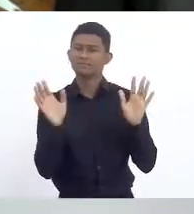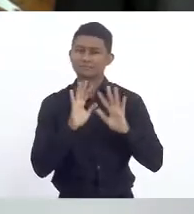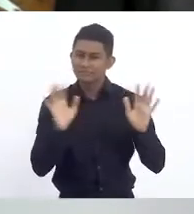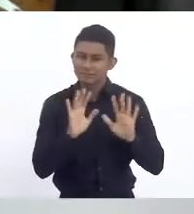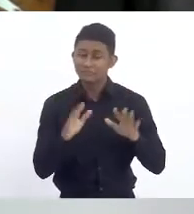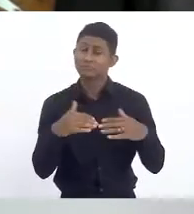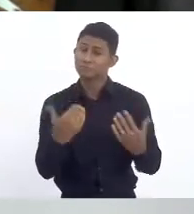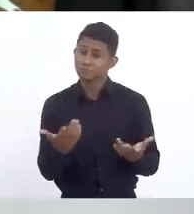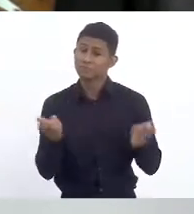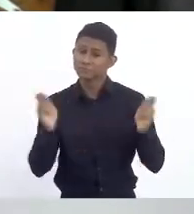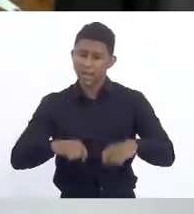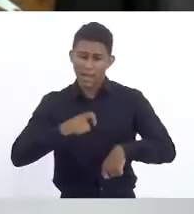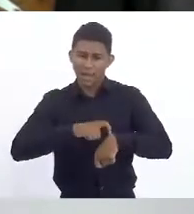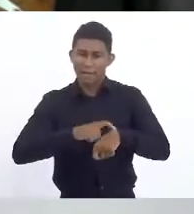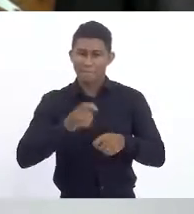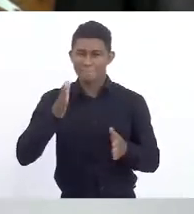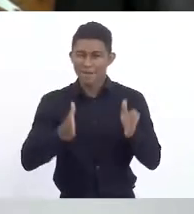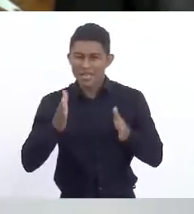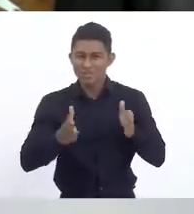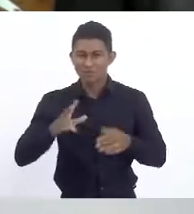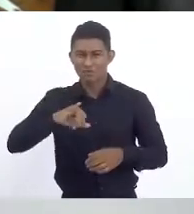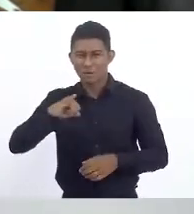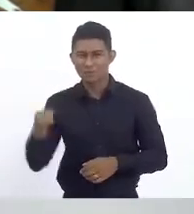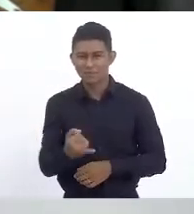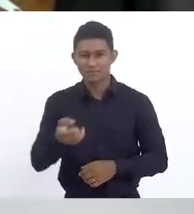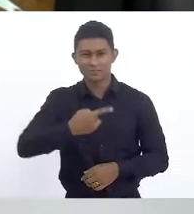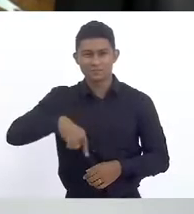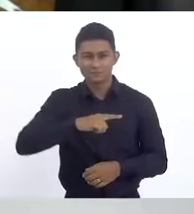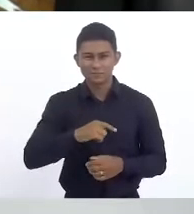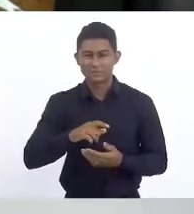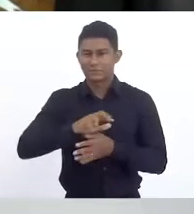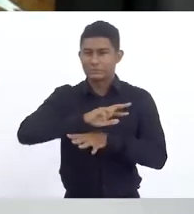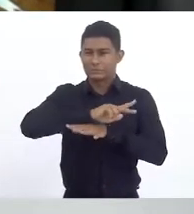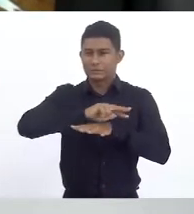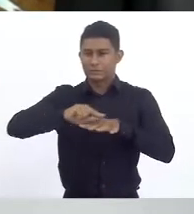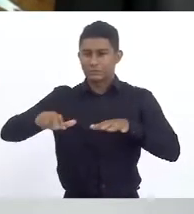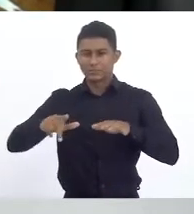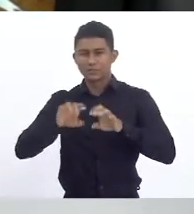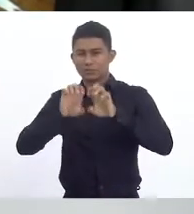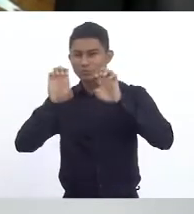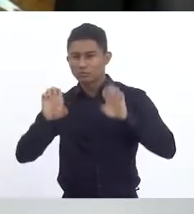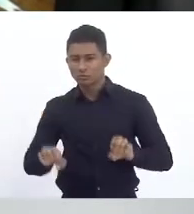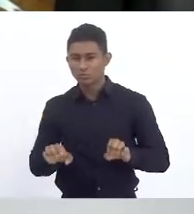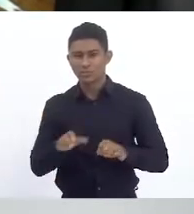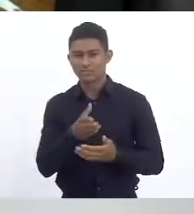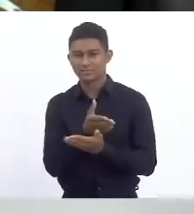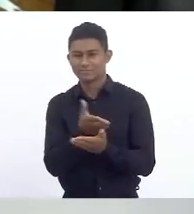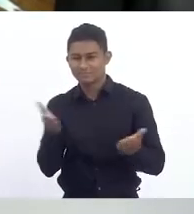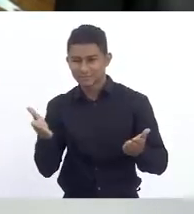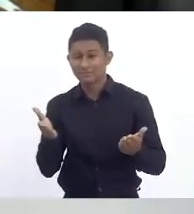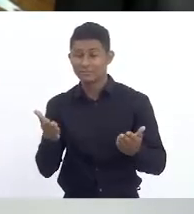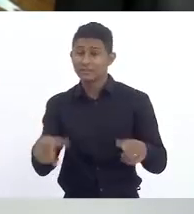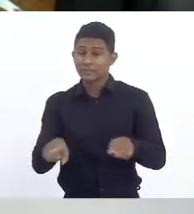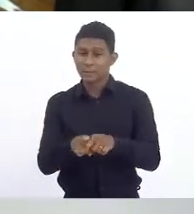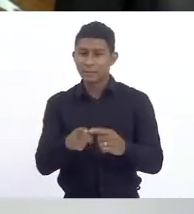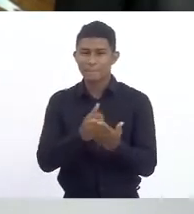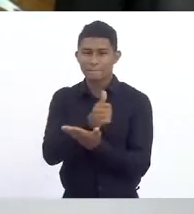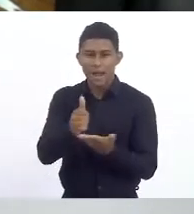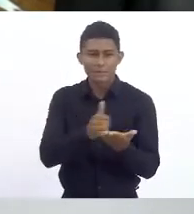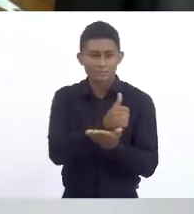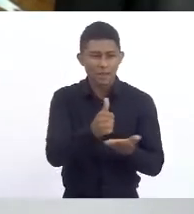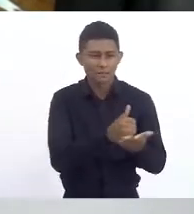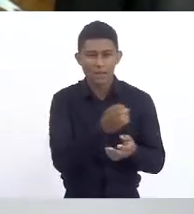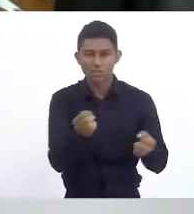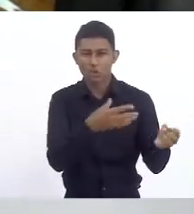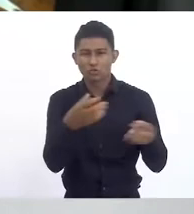estar aproveitando para estar diversificando e ampliando a estrutura produtiva e gerando novas bases para a arrecadação